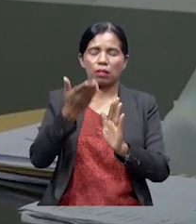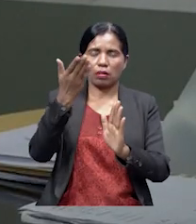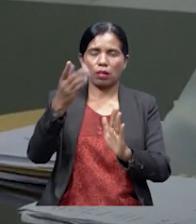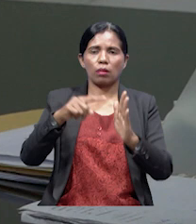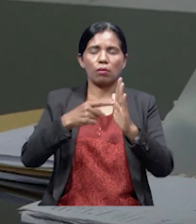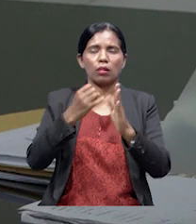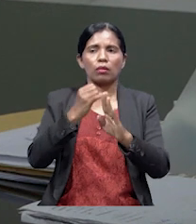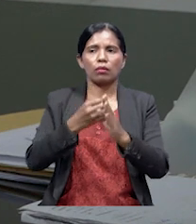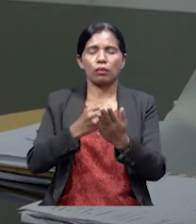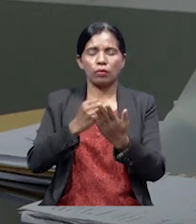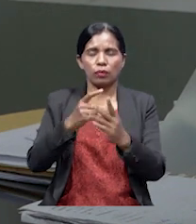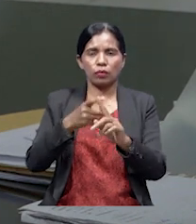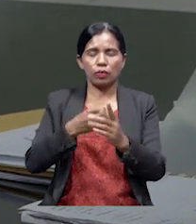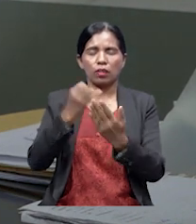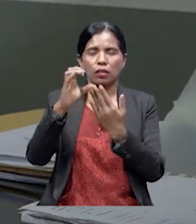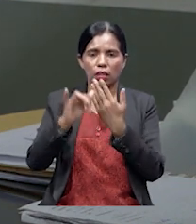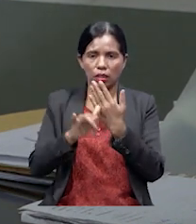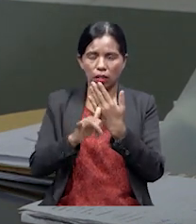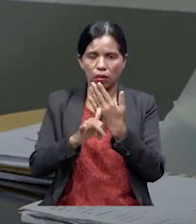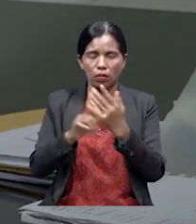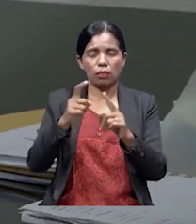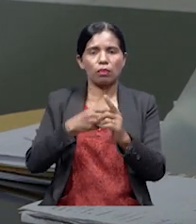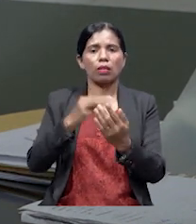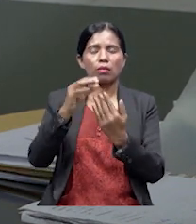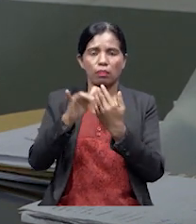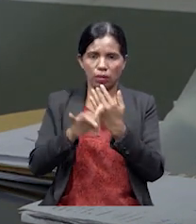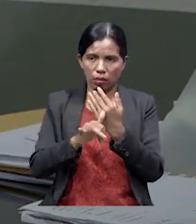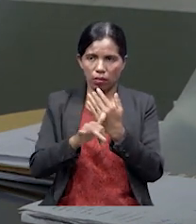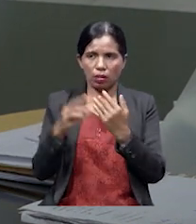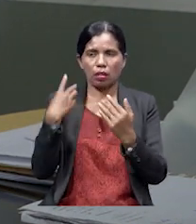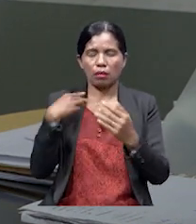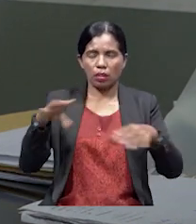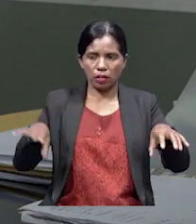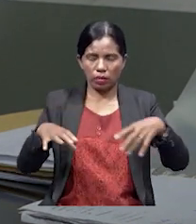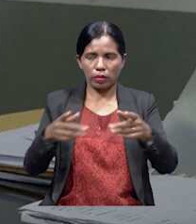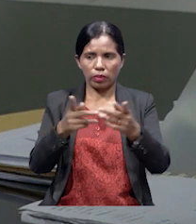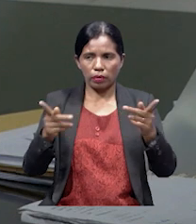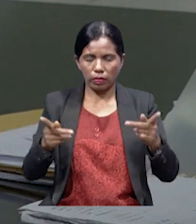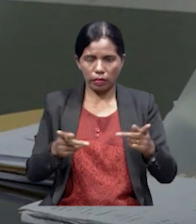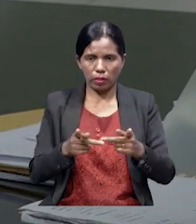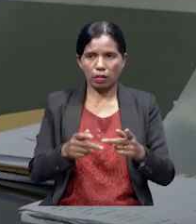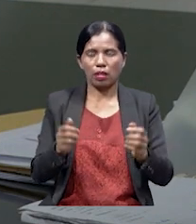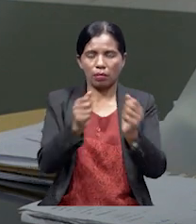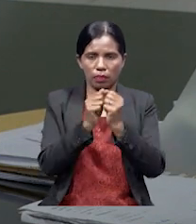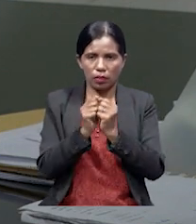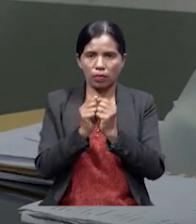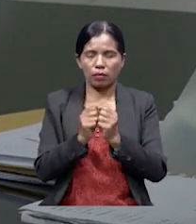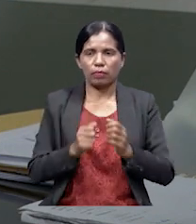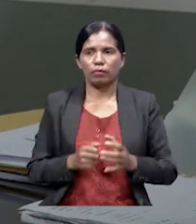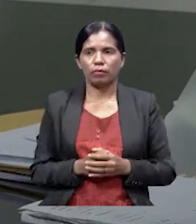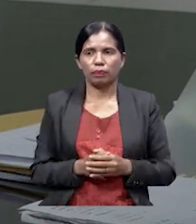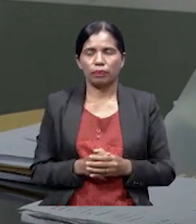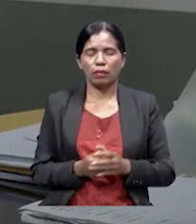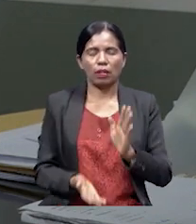si janeiro to maio amira lata iha amini serviço fatin hamutuk